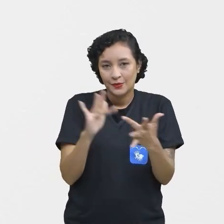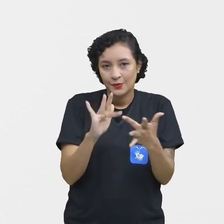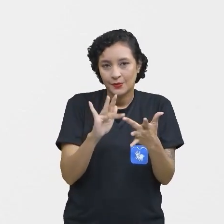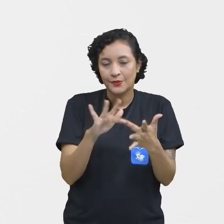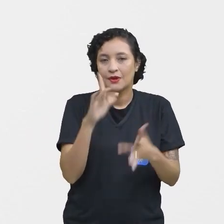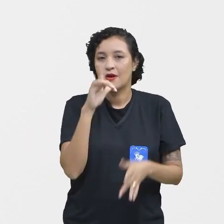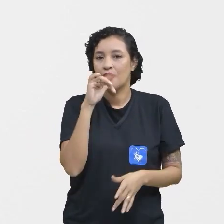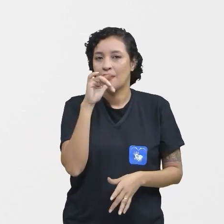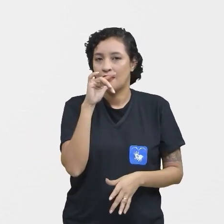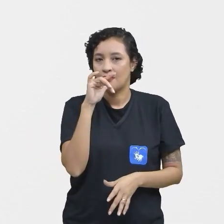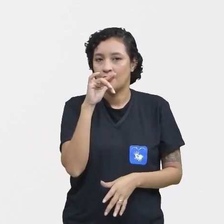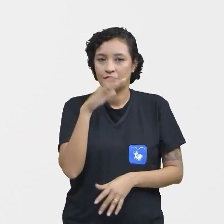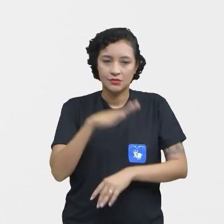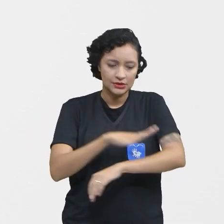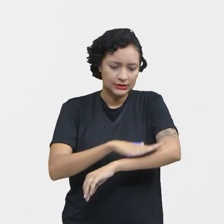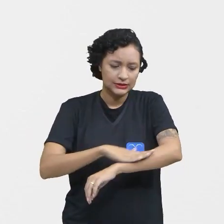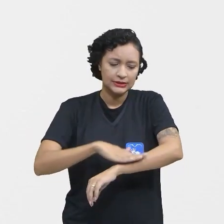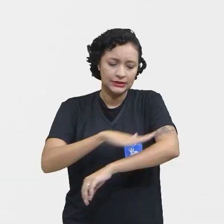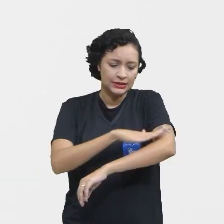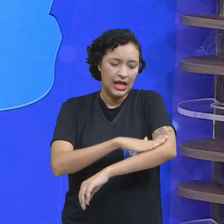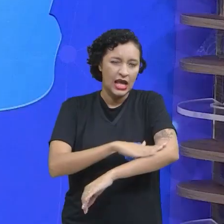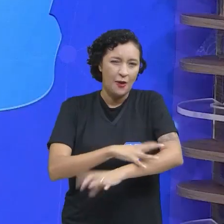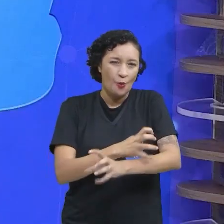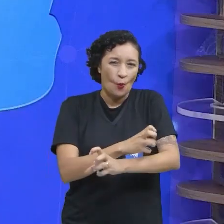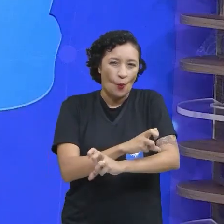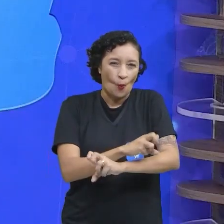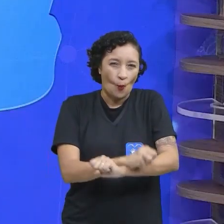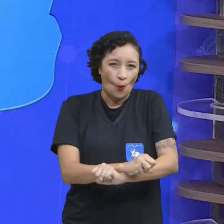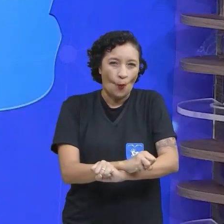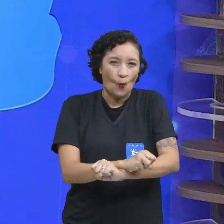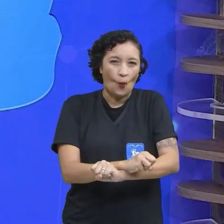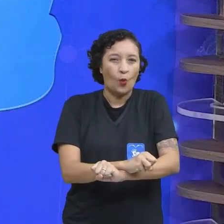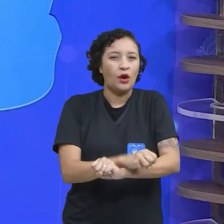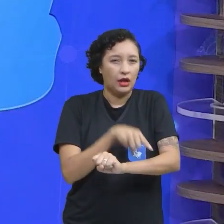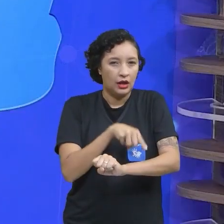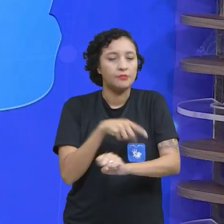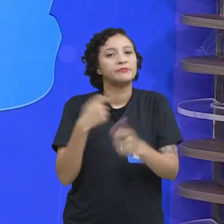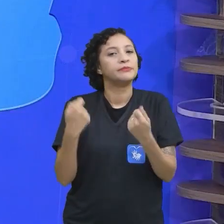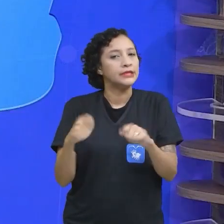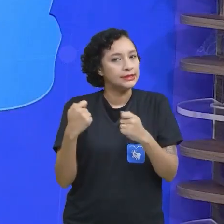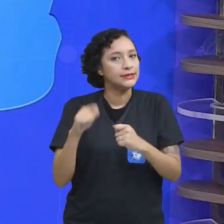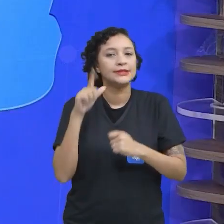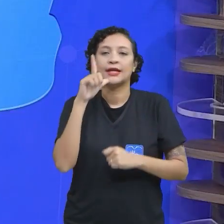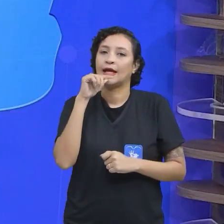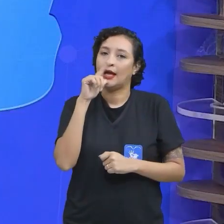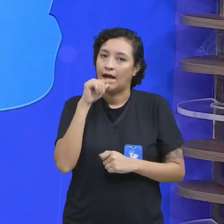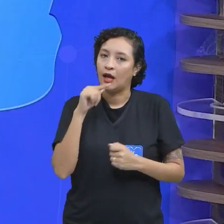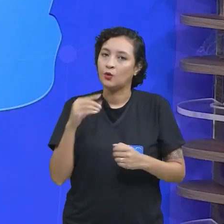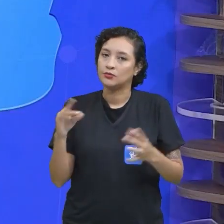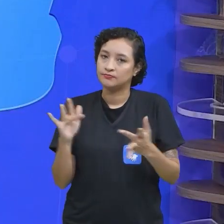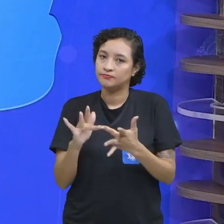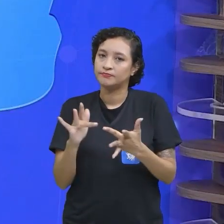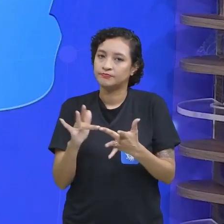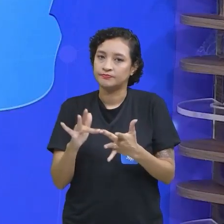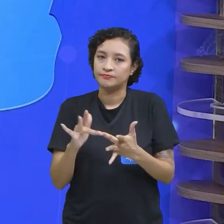a pele dele, né, que é seca, a pele dele que é seca precisa dessa água, né, precisa dessa umidade para